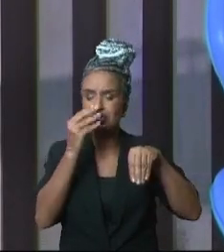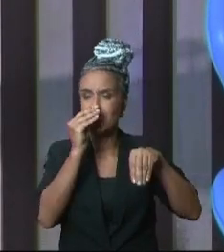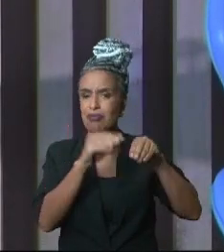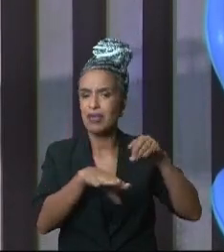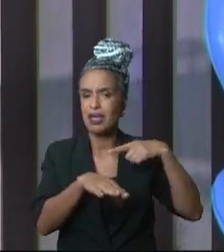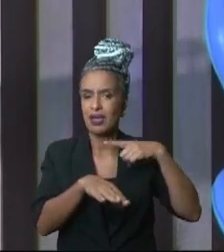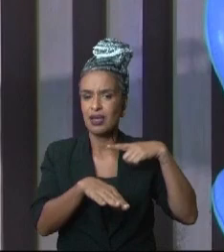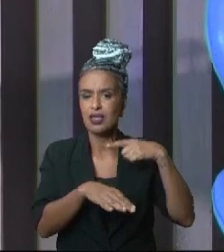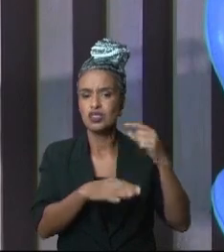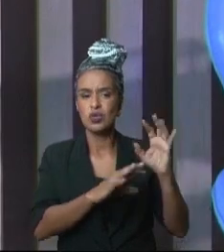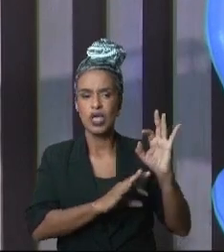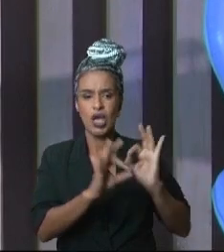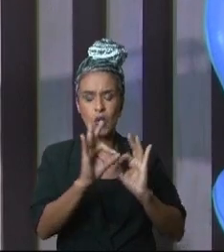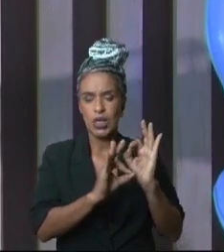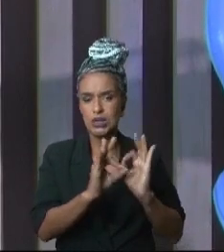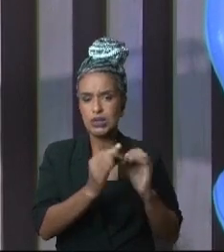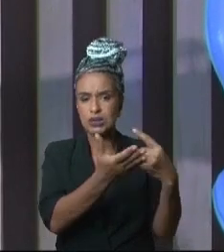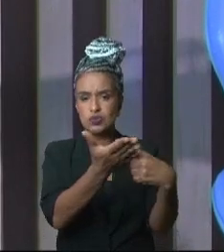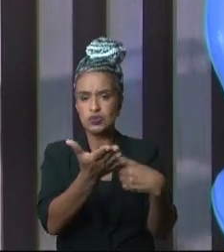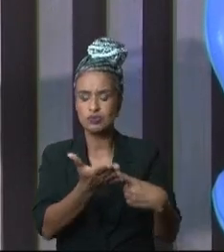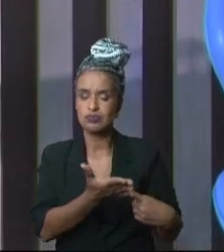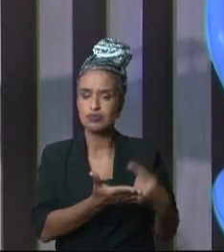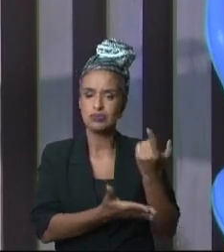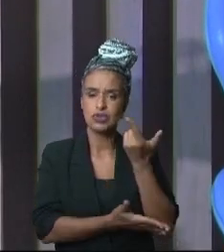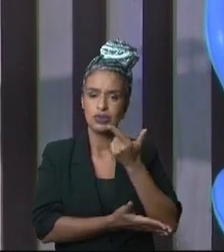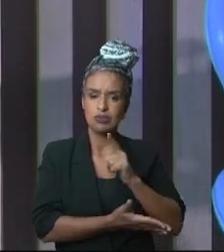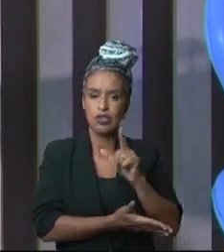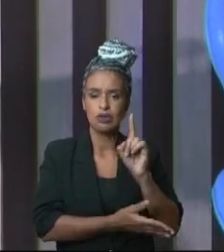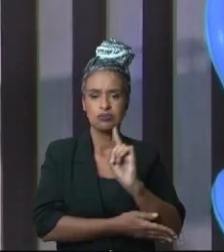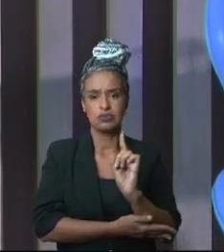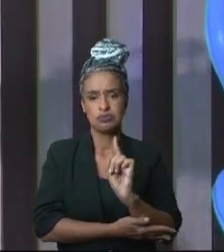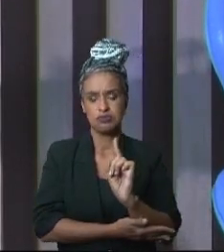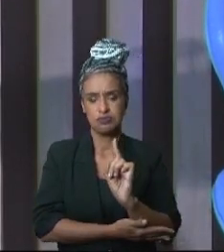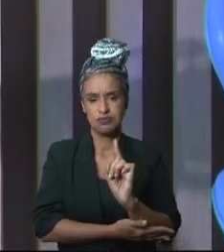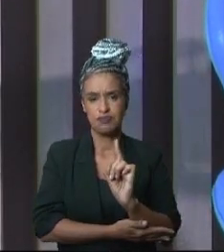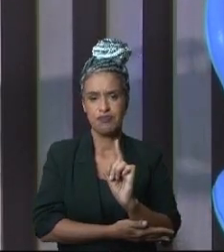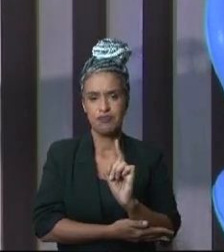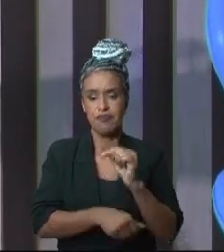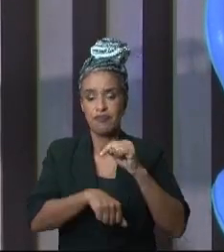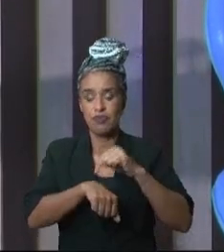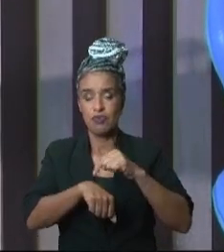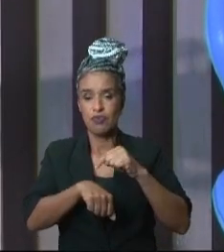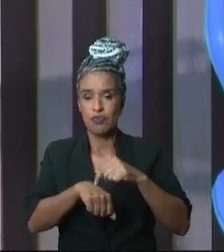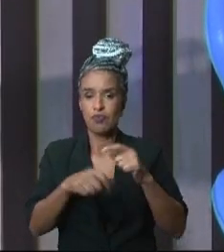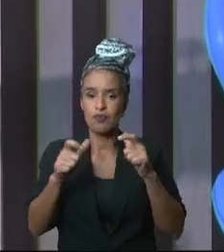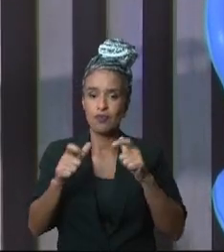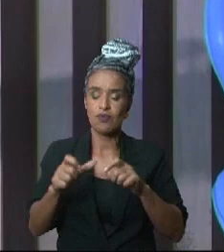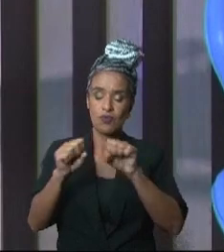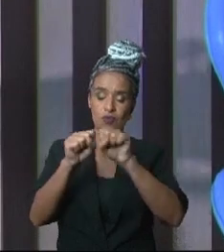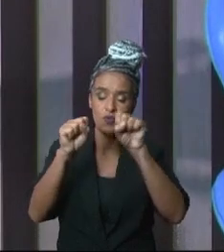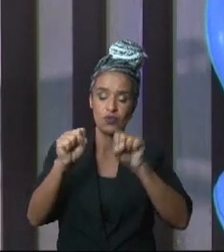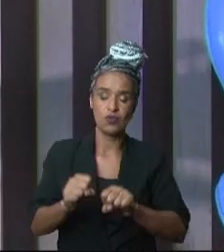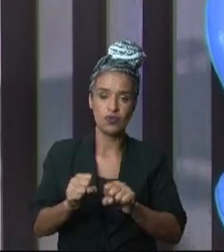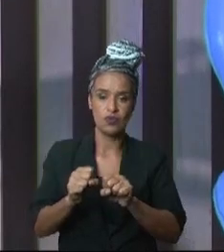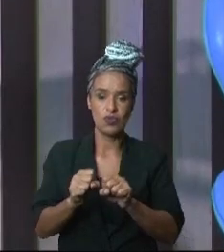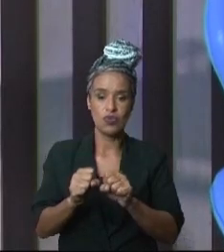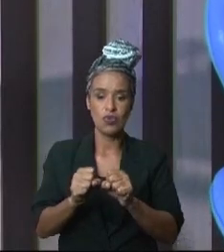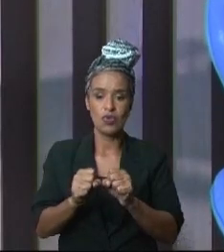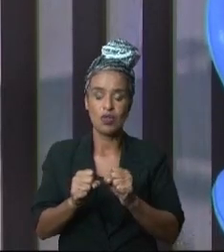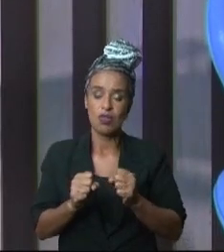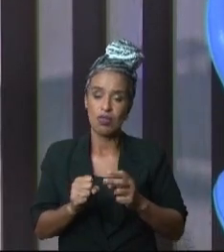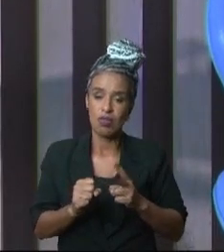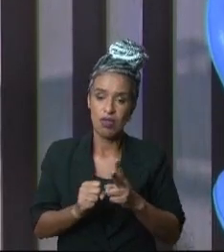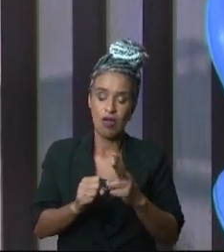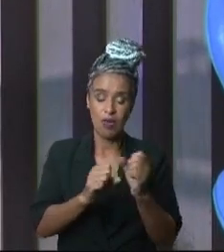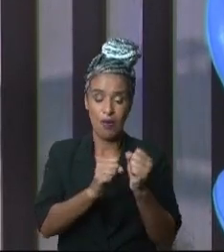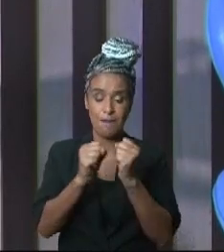como nós construímos, e tentar voltar a uma onde o sistema é regulado de acordo com a